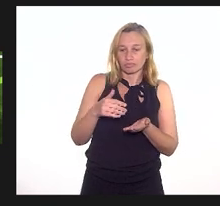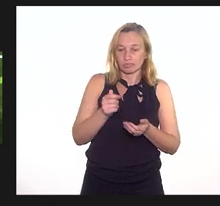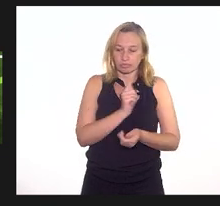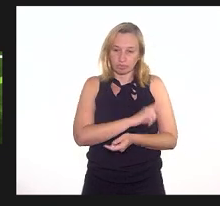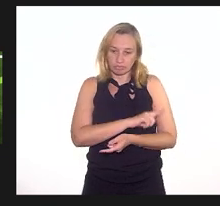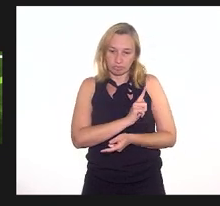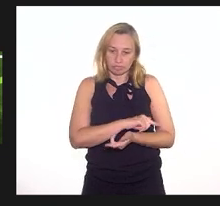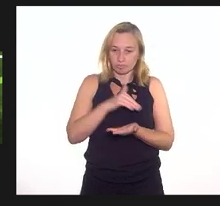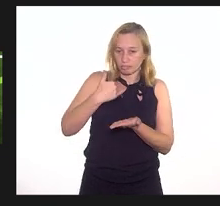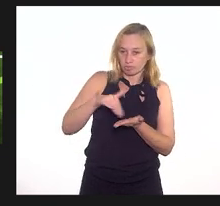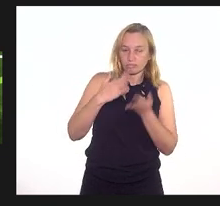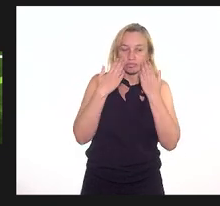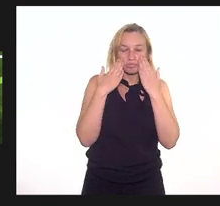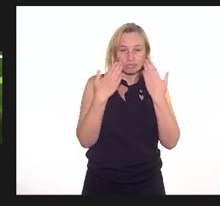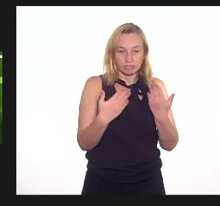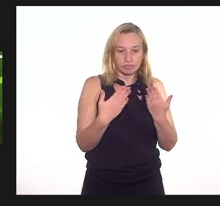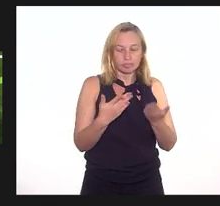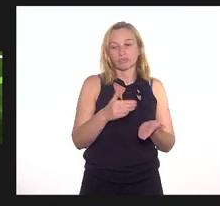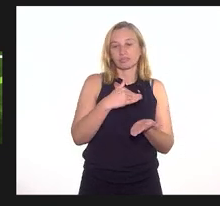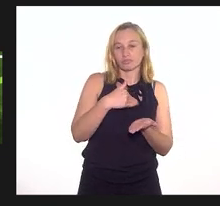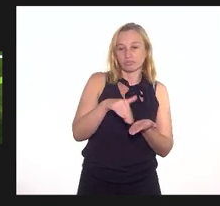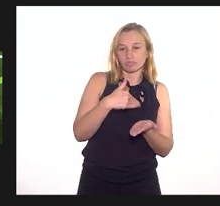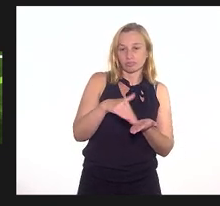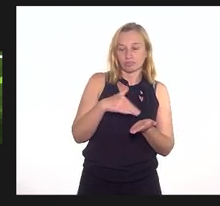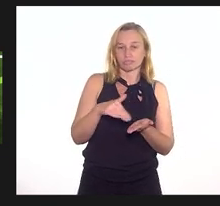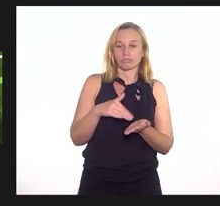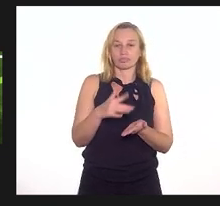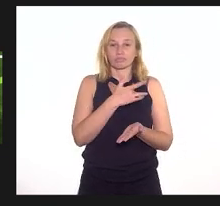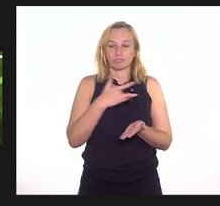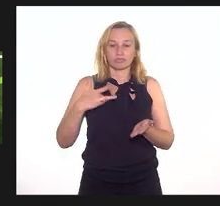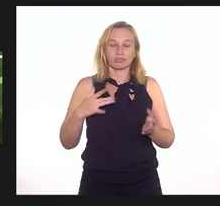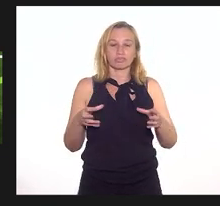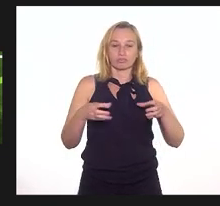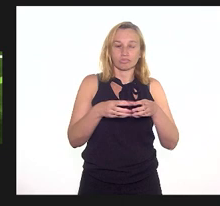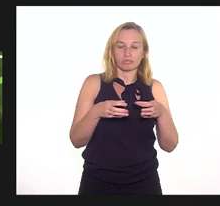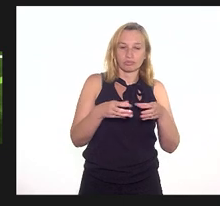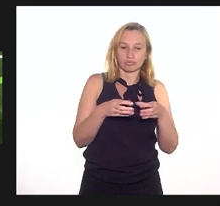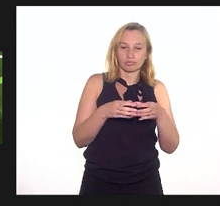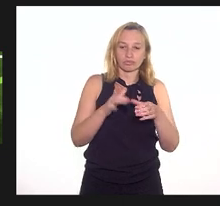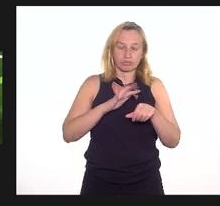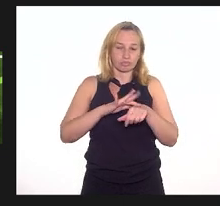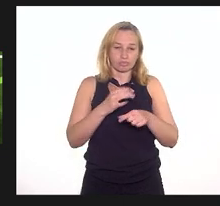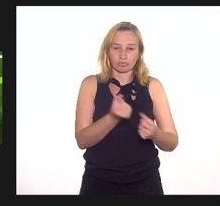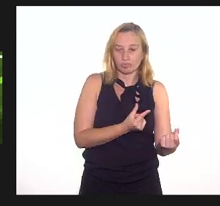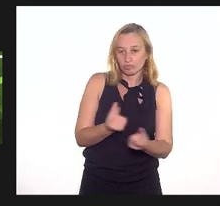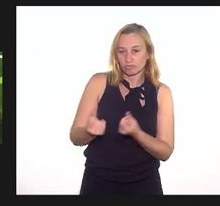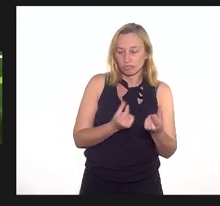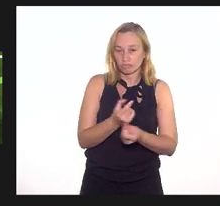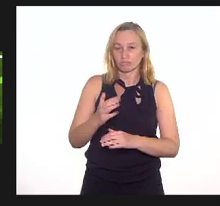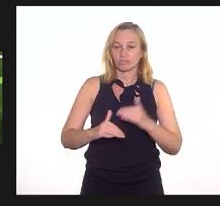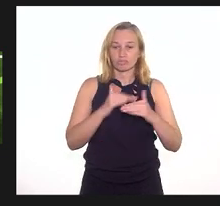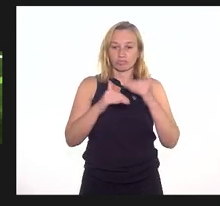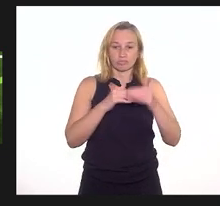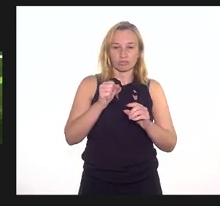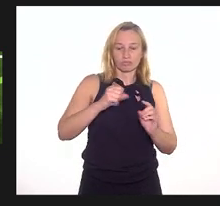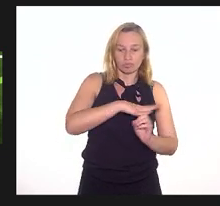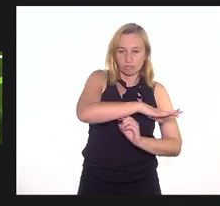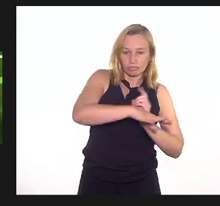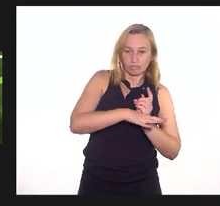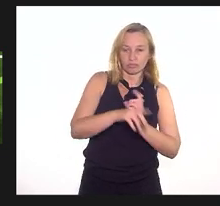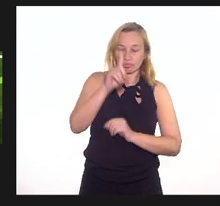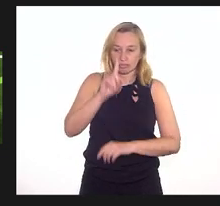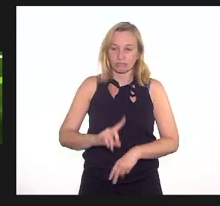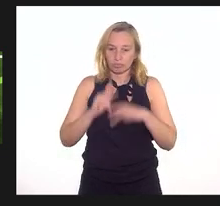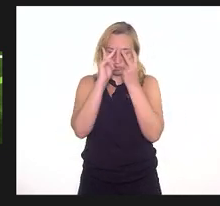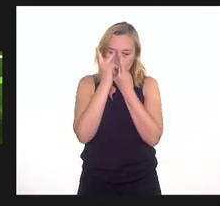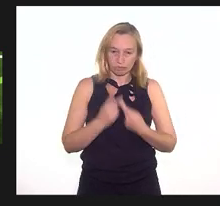foi a representação da Secretaria de Saúde no Comitê de Doenças Raras, que é um comitê da Secretaria de Desenvolvimento Social e Direitos Humanos.